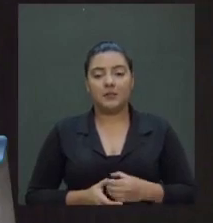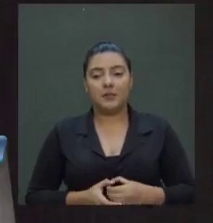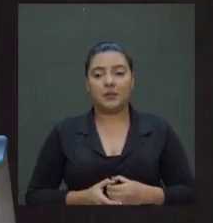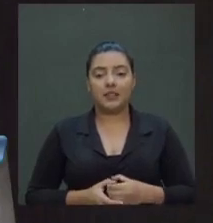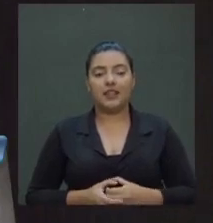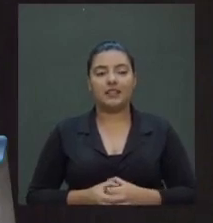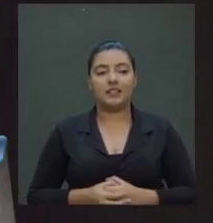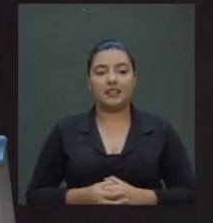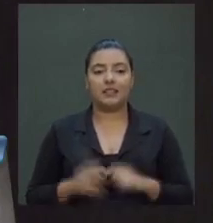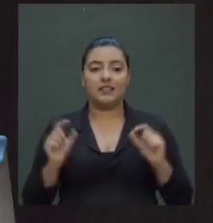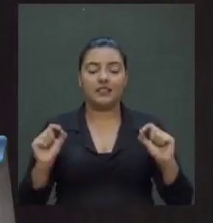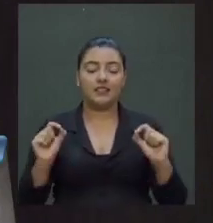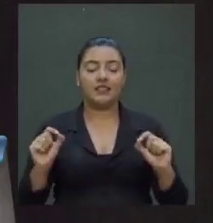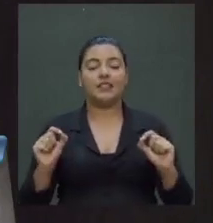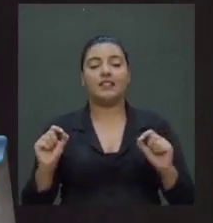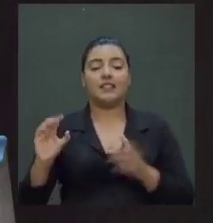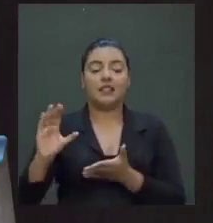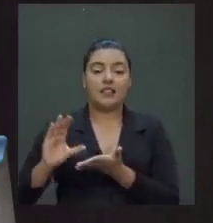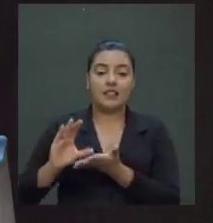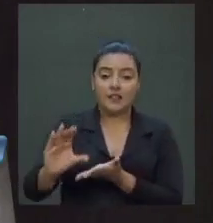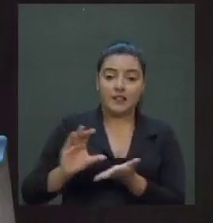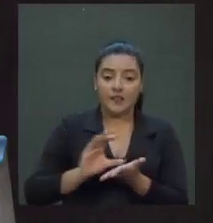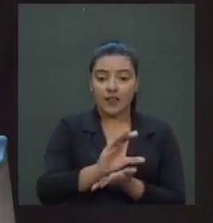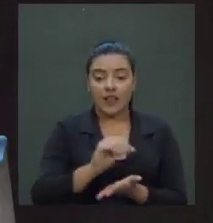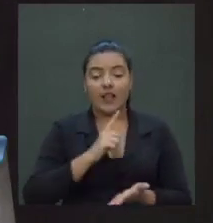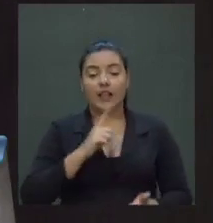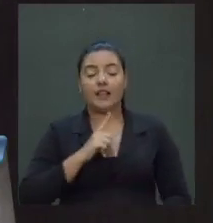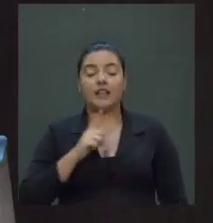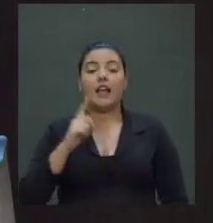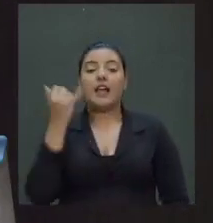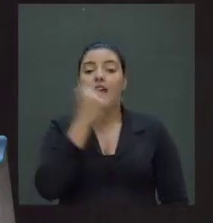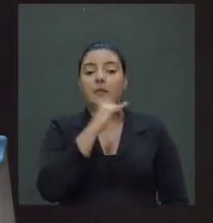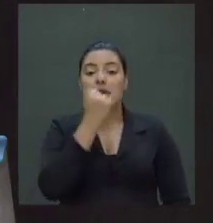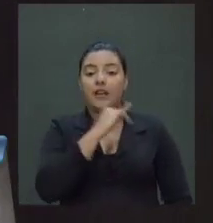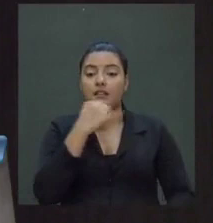No bojo desses investimentos, vieram 3 termoelétricas.